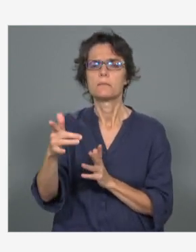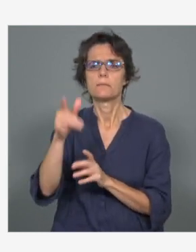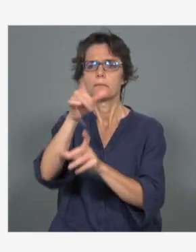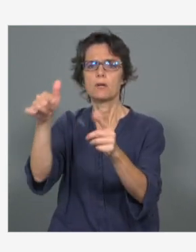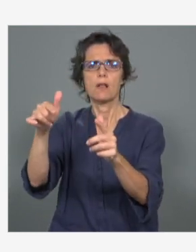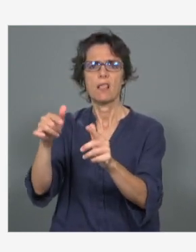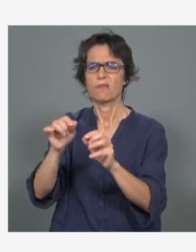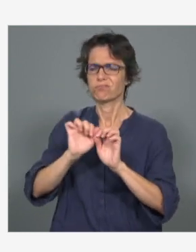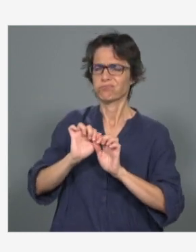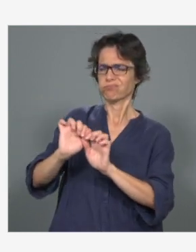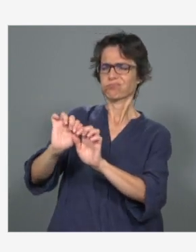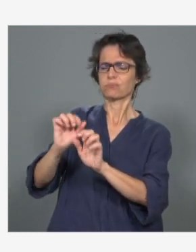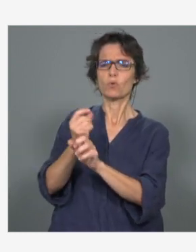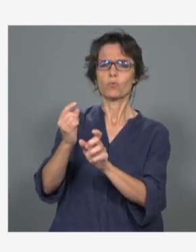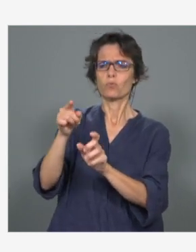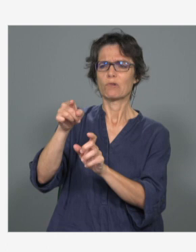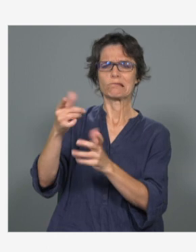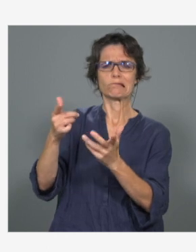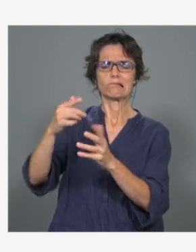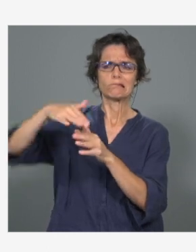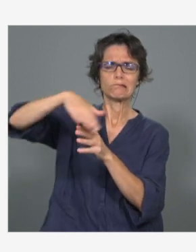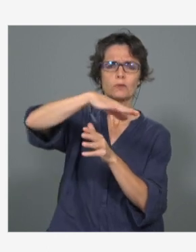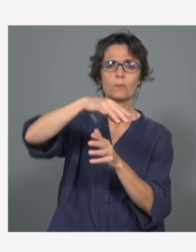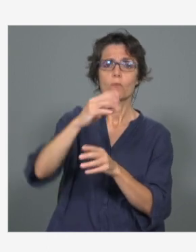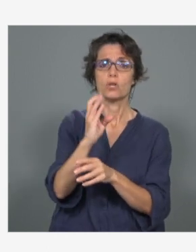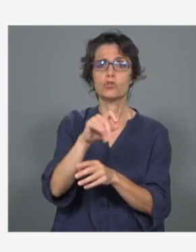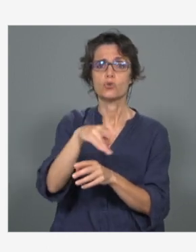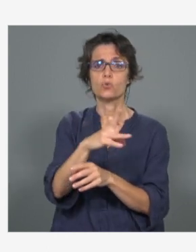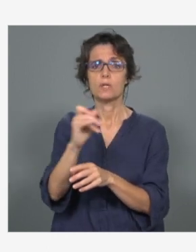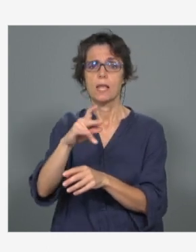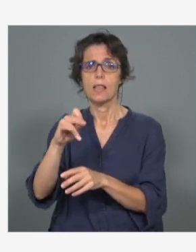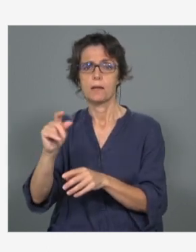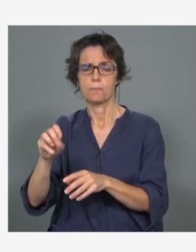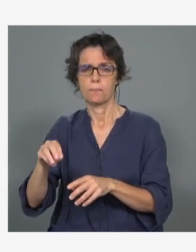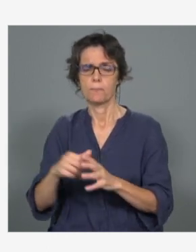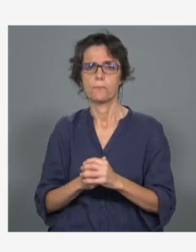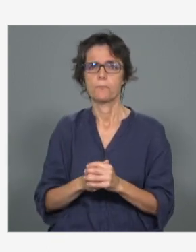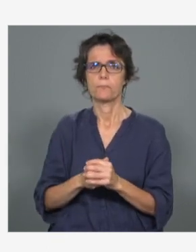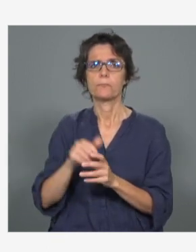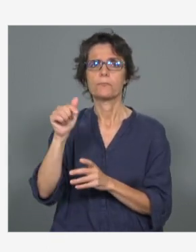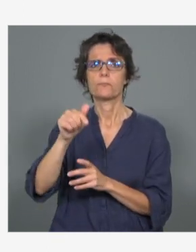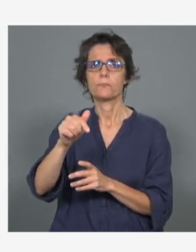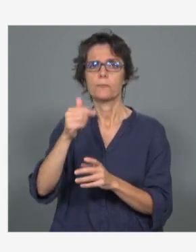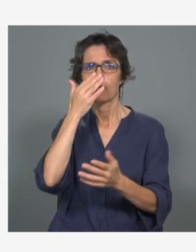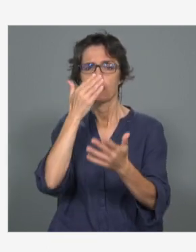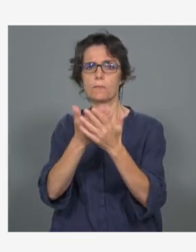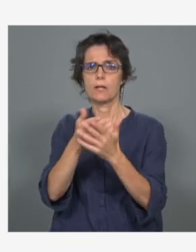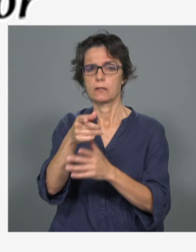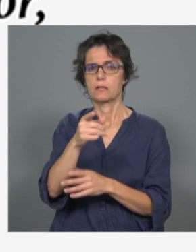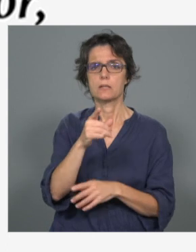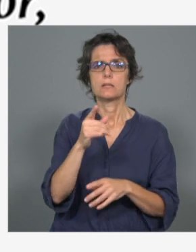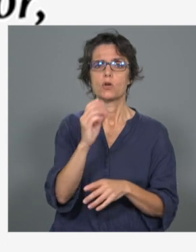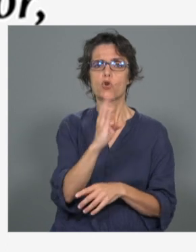receber porque ia a caminho de Jerusalém. Vendo isto, os discípulos Tiago e João